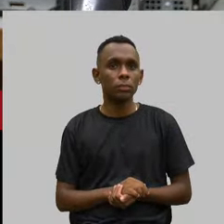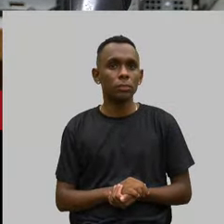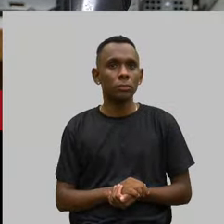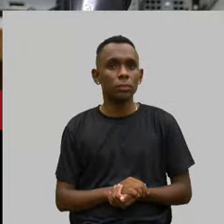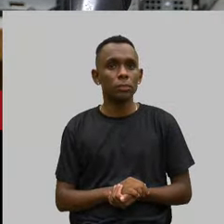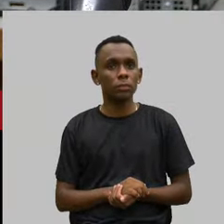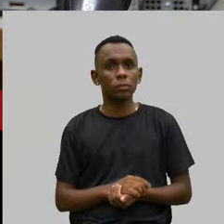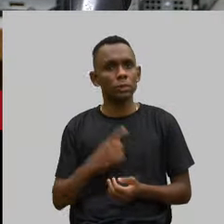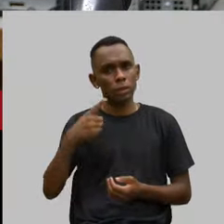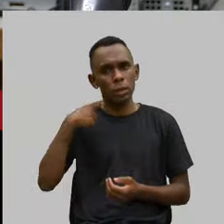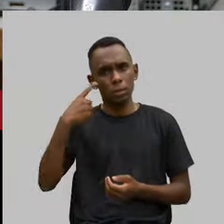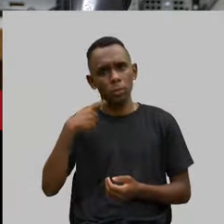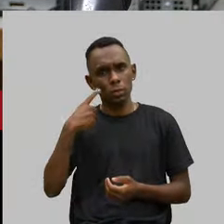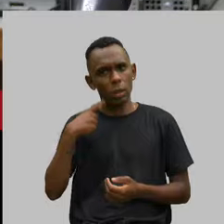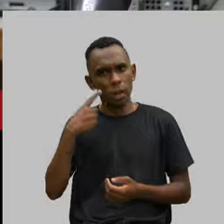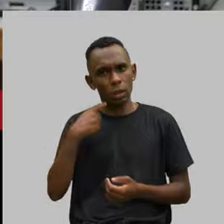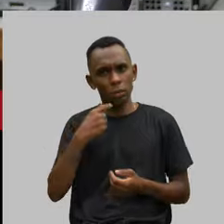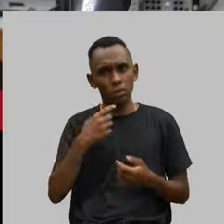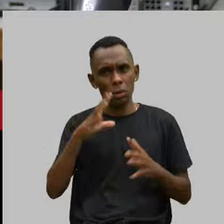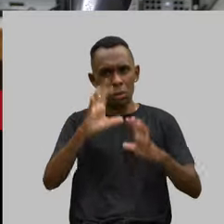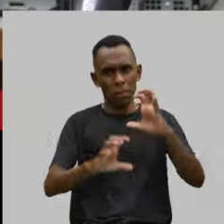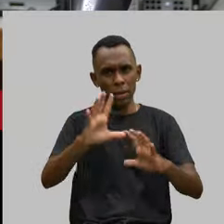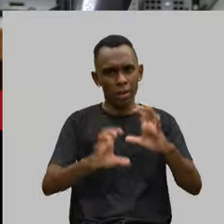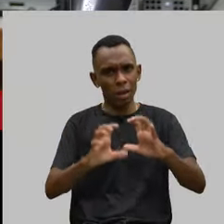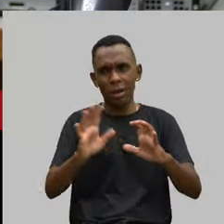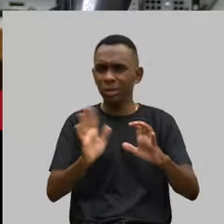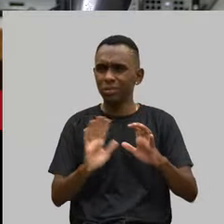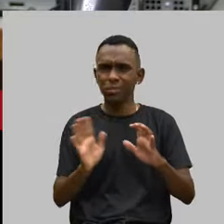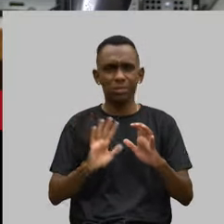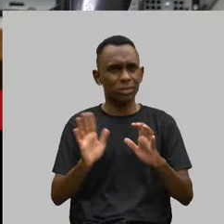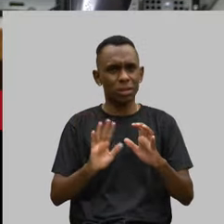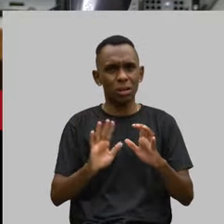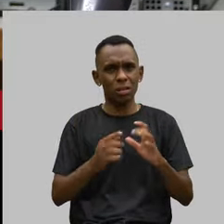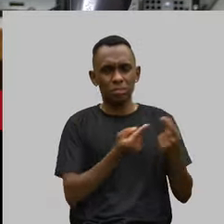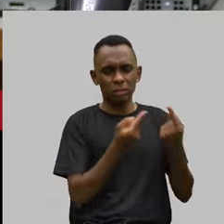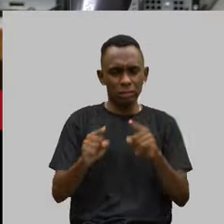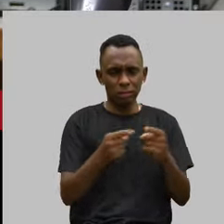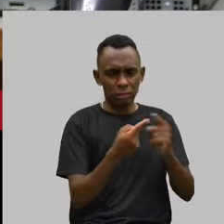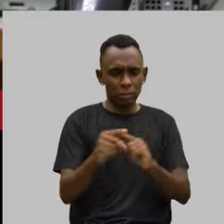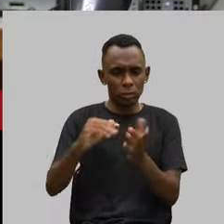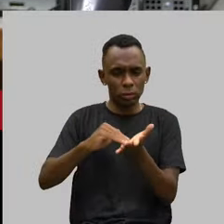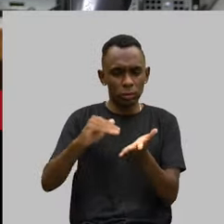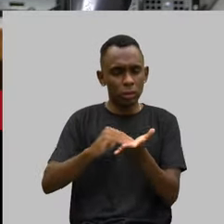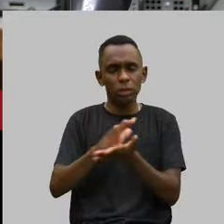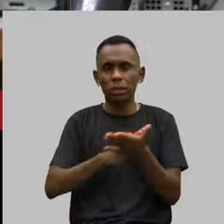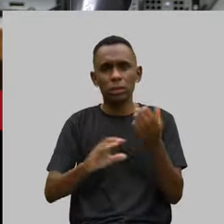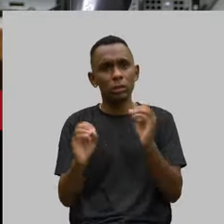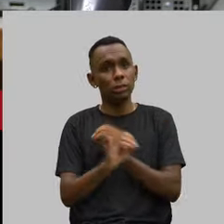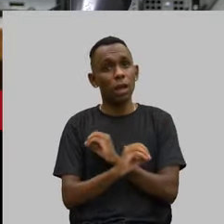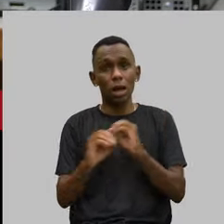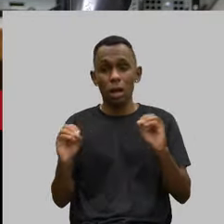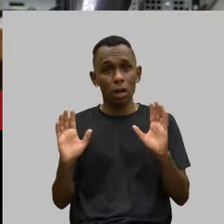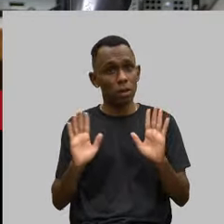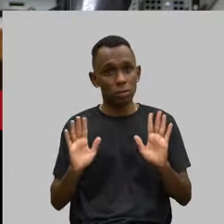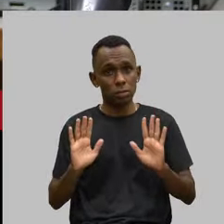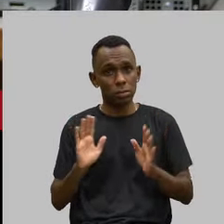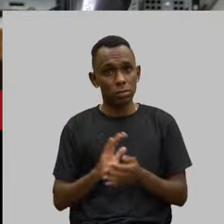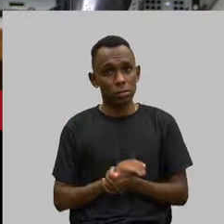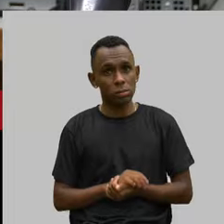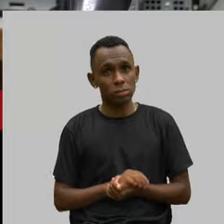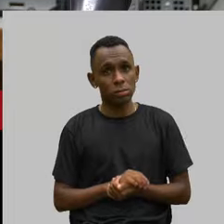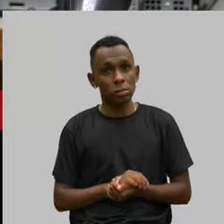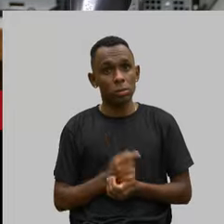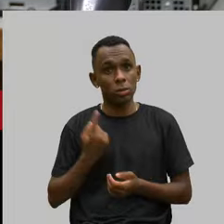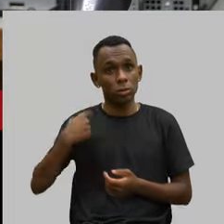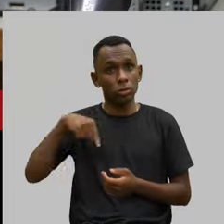secretário aqui nenhum Deputado tá aqui para agredir secretário inclusive e